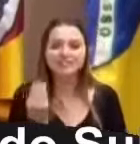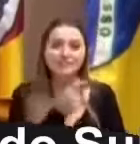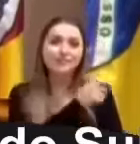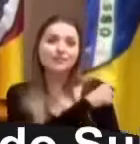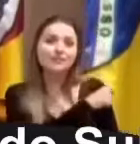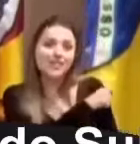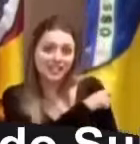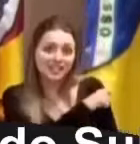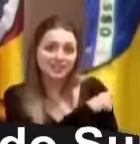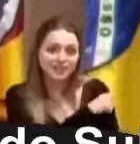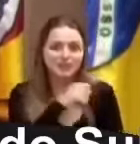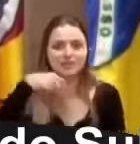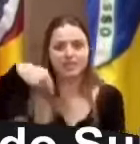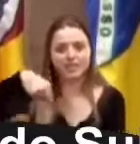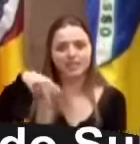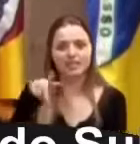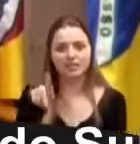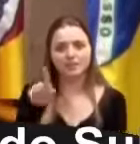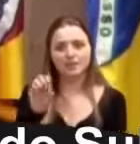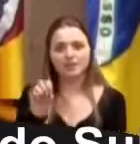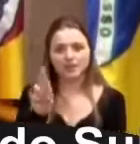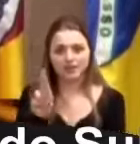alunos do NPUR, muitos civis.